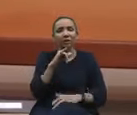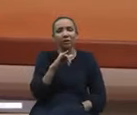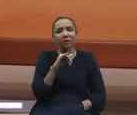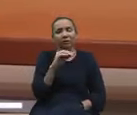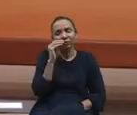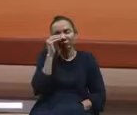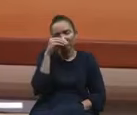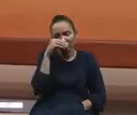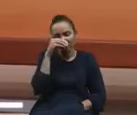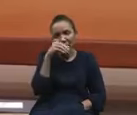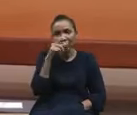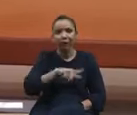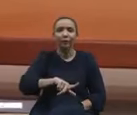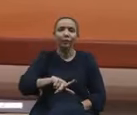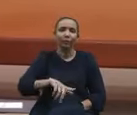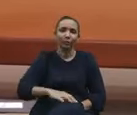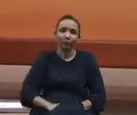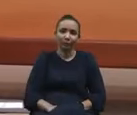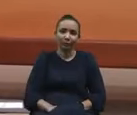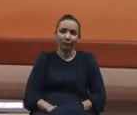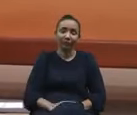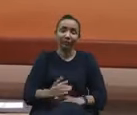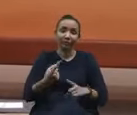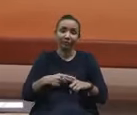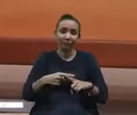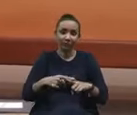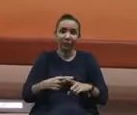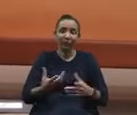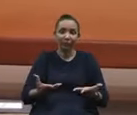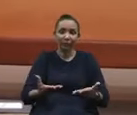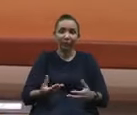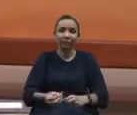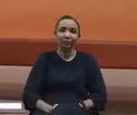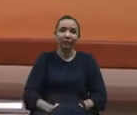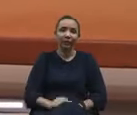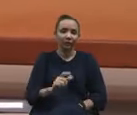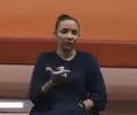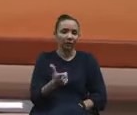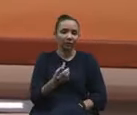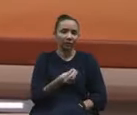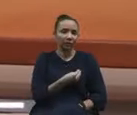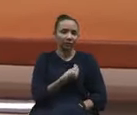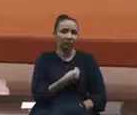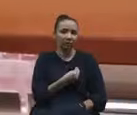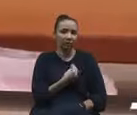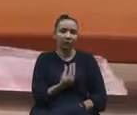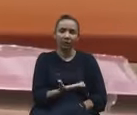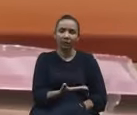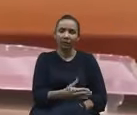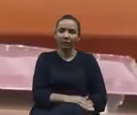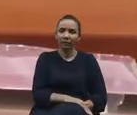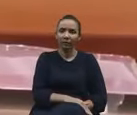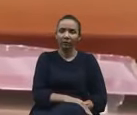é porque eu tô botando fogo dentro de ti Agora converse com o crente que vive no